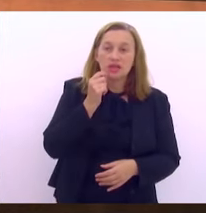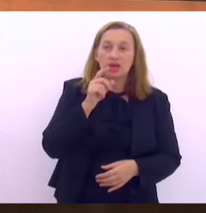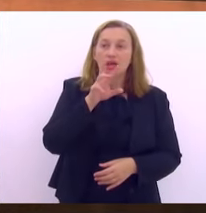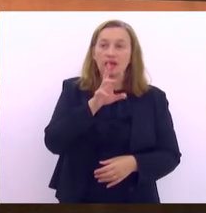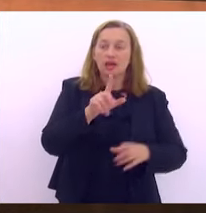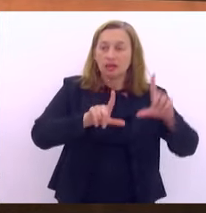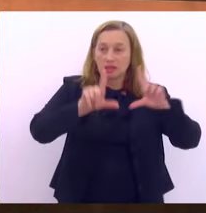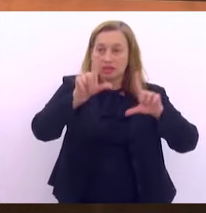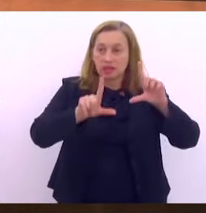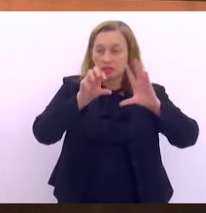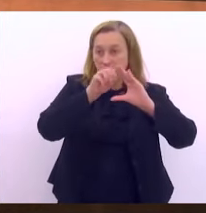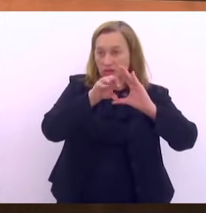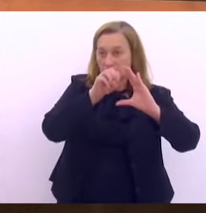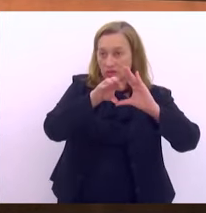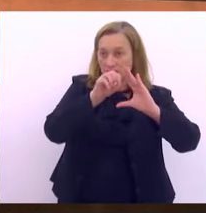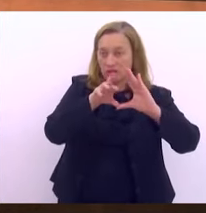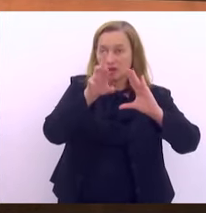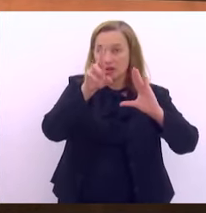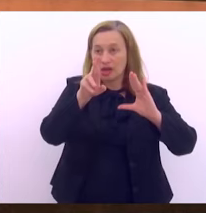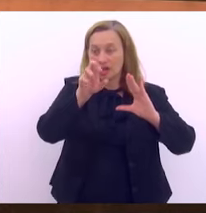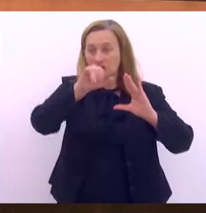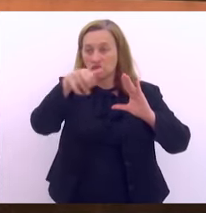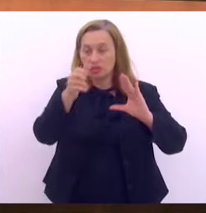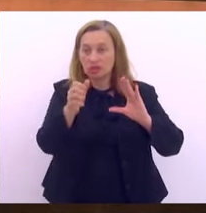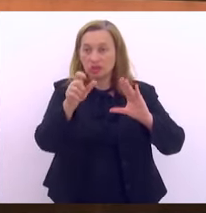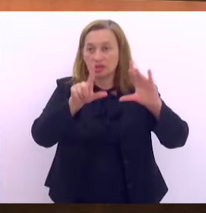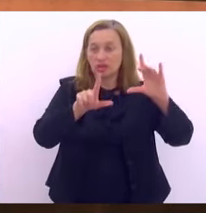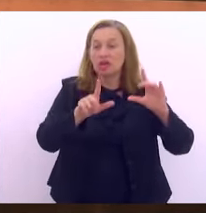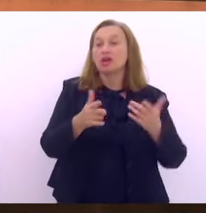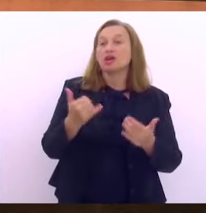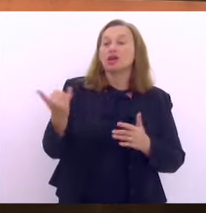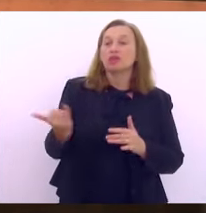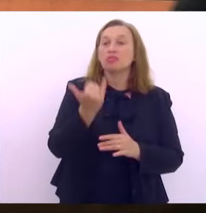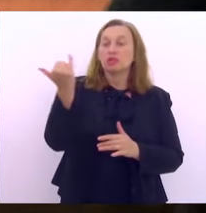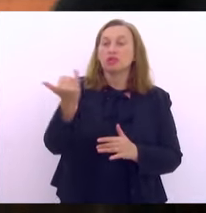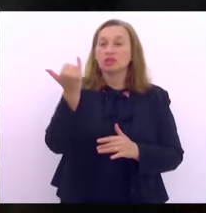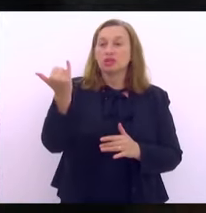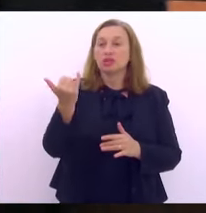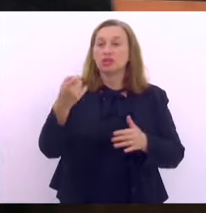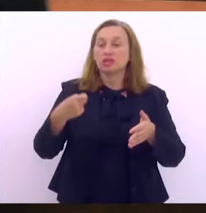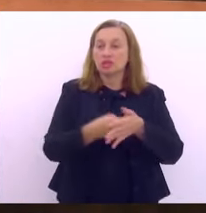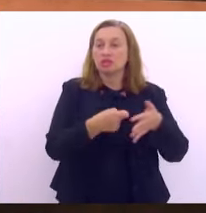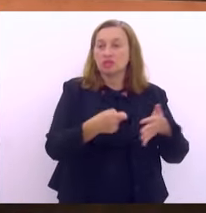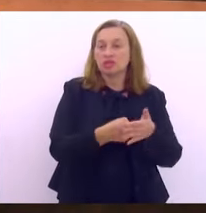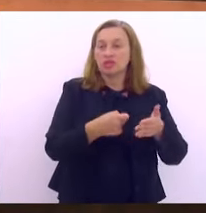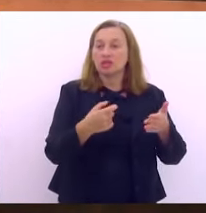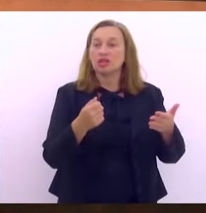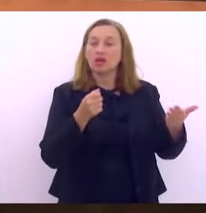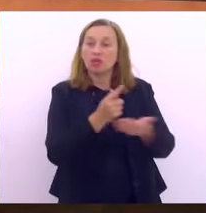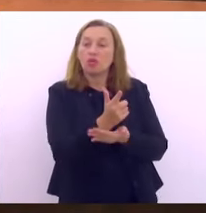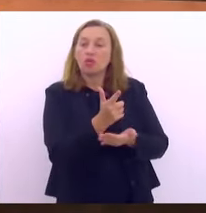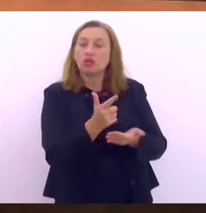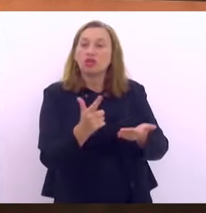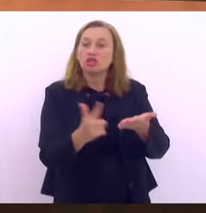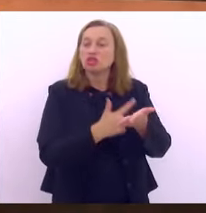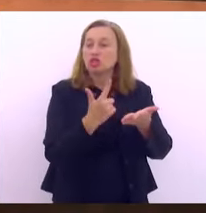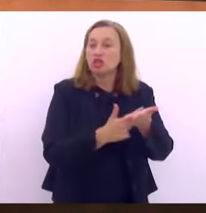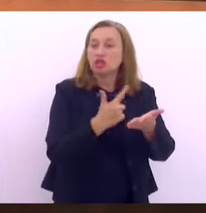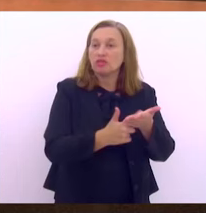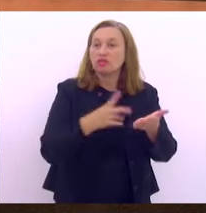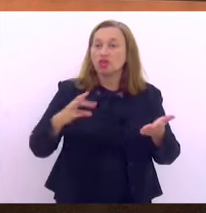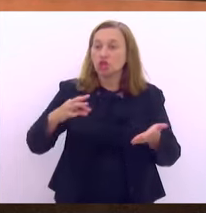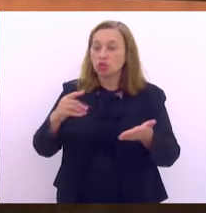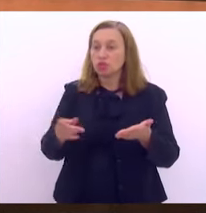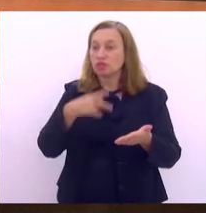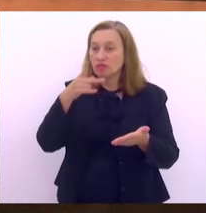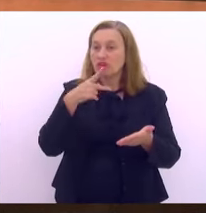fez uma matéria importante denunciando essa aquisição de livros e os elementos que a gente levantou que mostravam